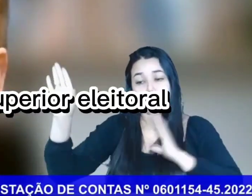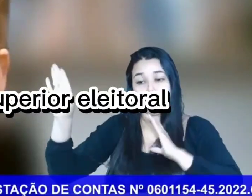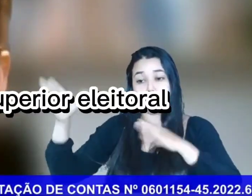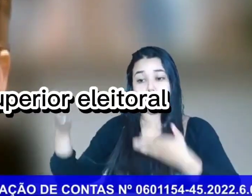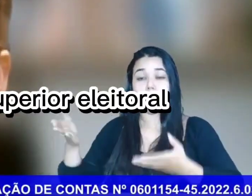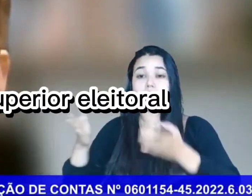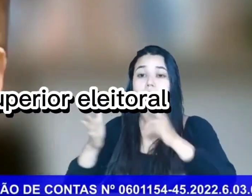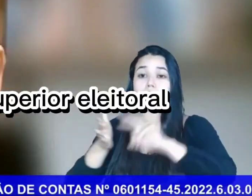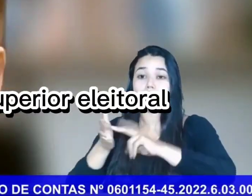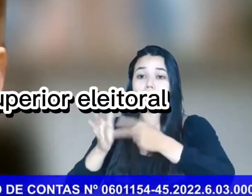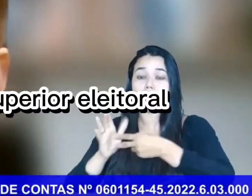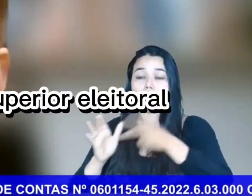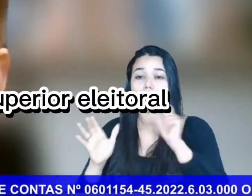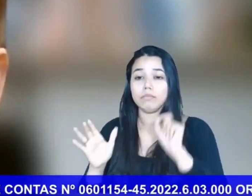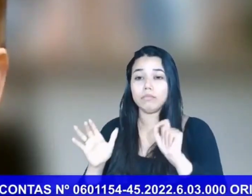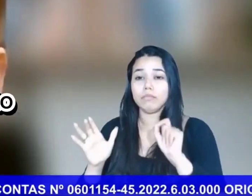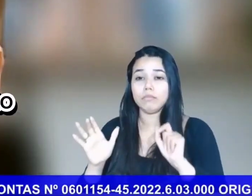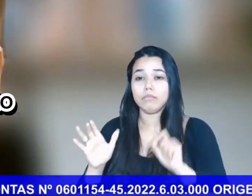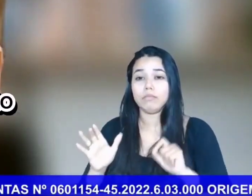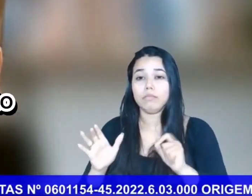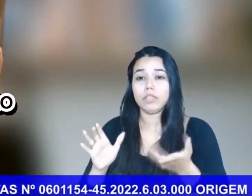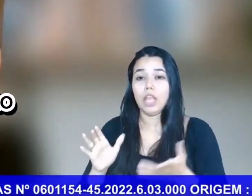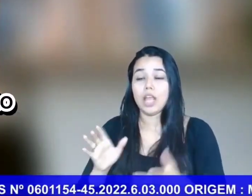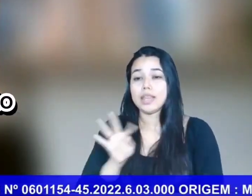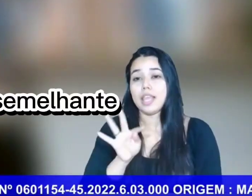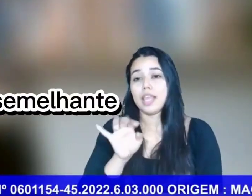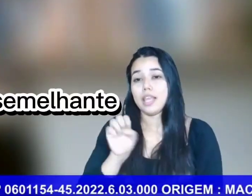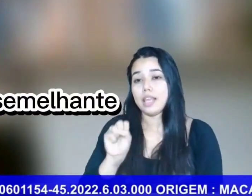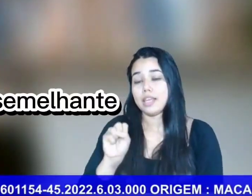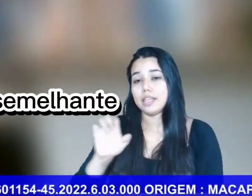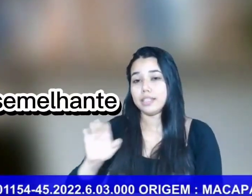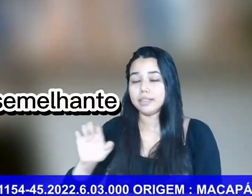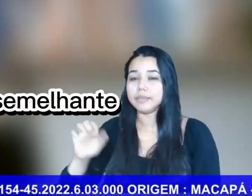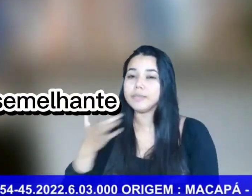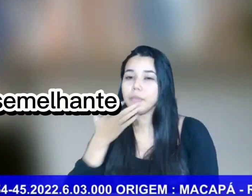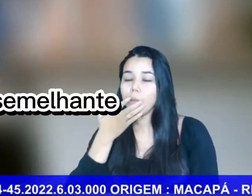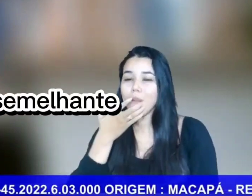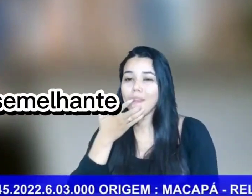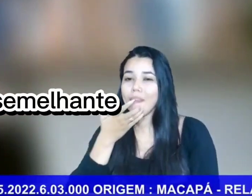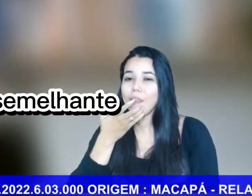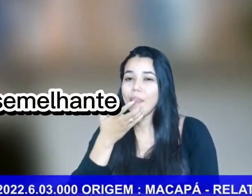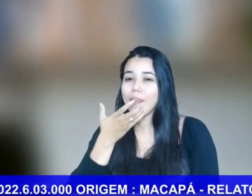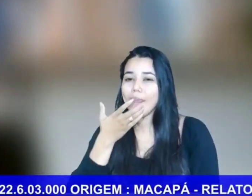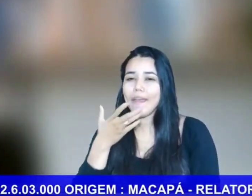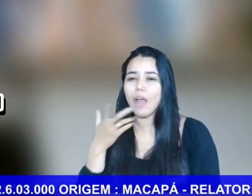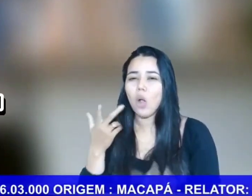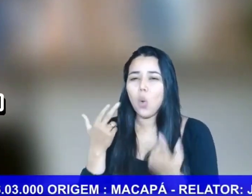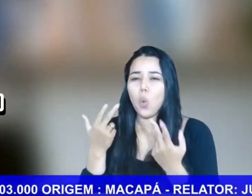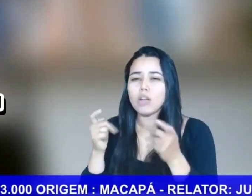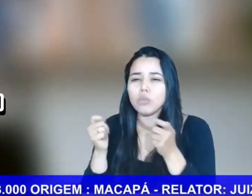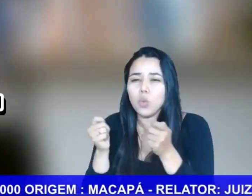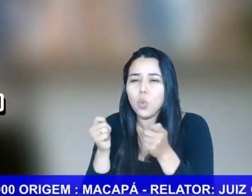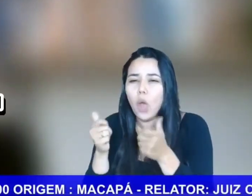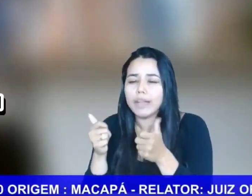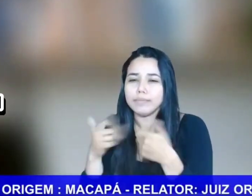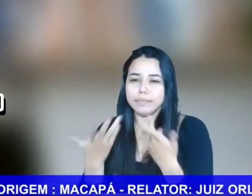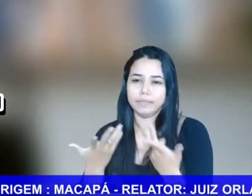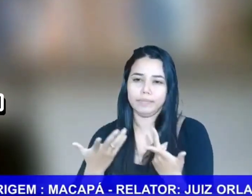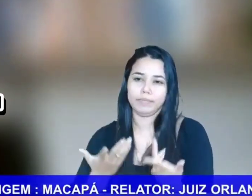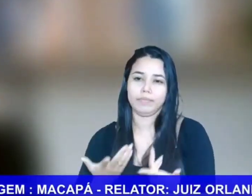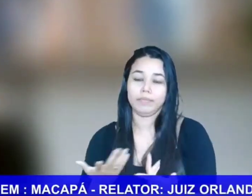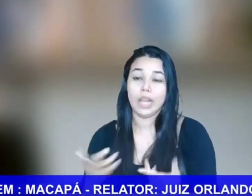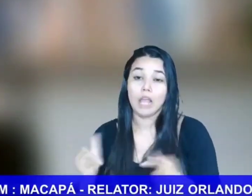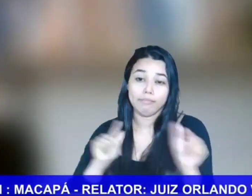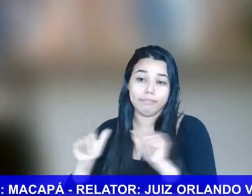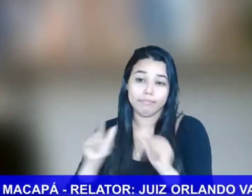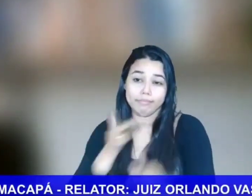o COLEN do Tribunal Superior Eleitoral, em recente decisão, enfrentou caso bastante semelhante e assim